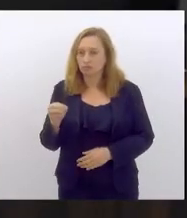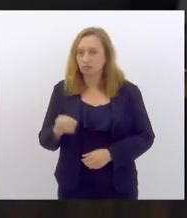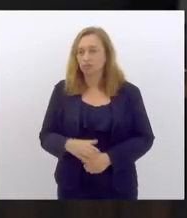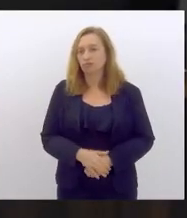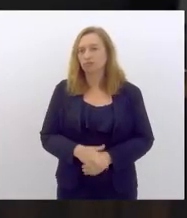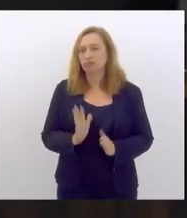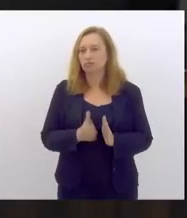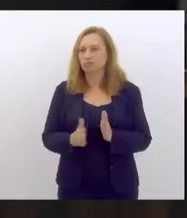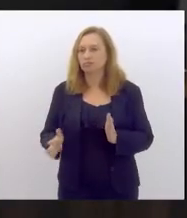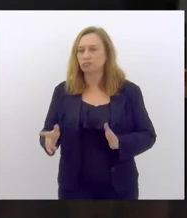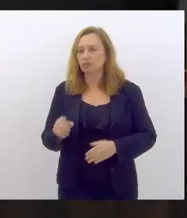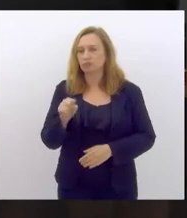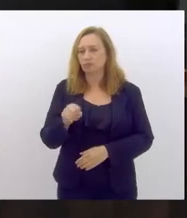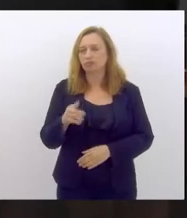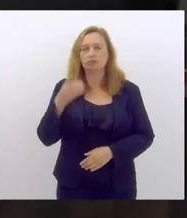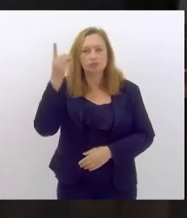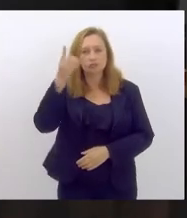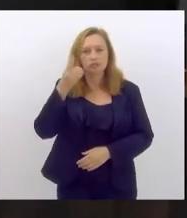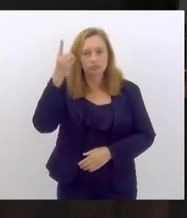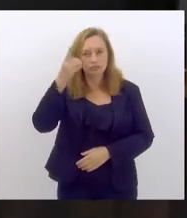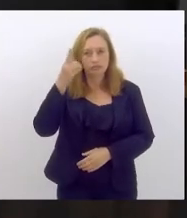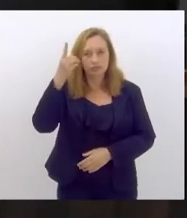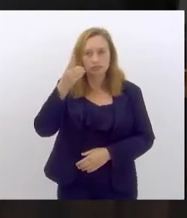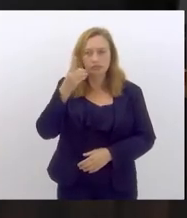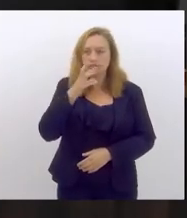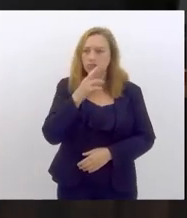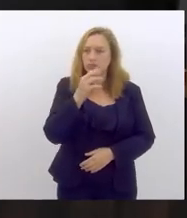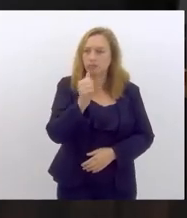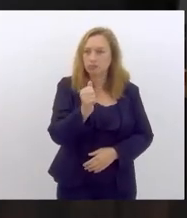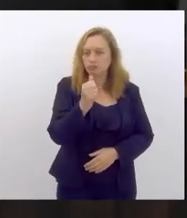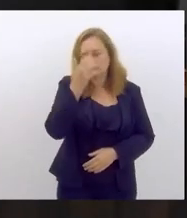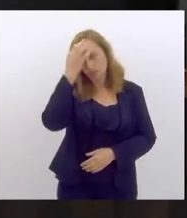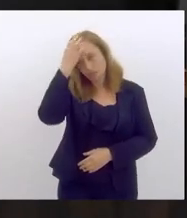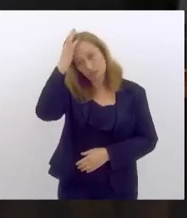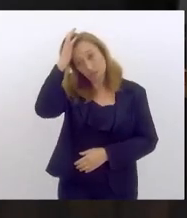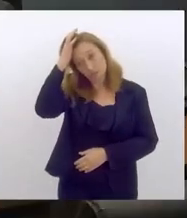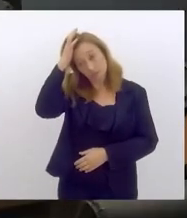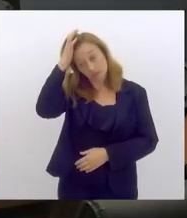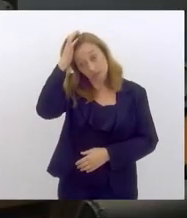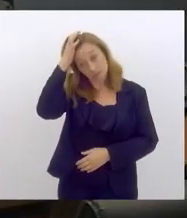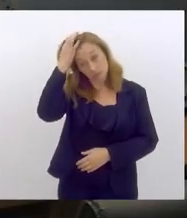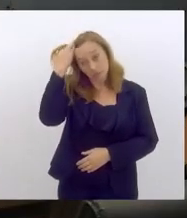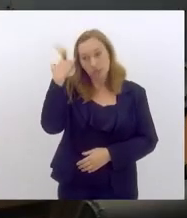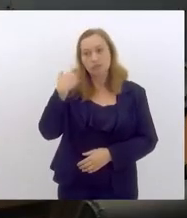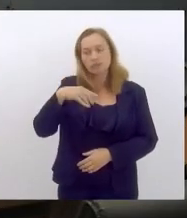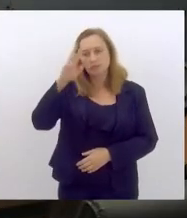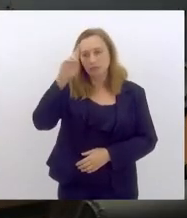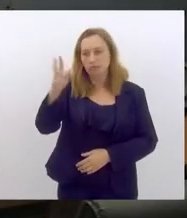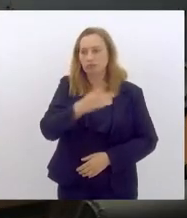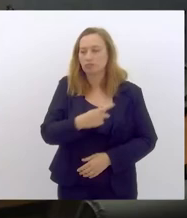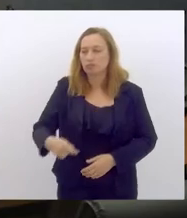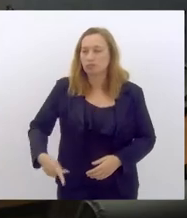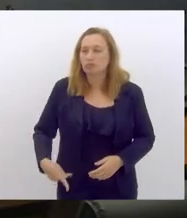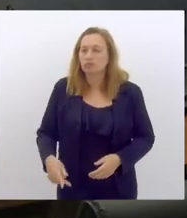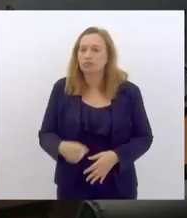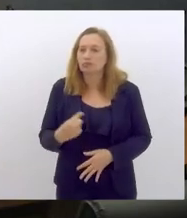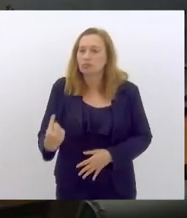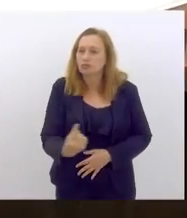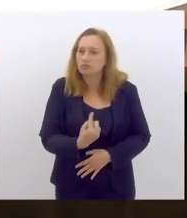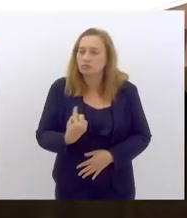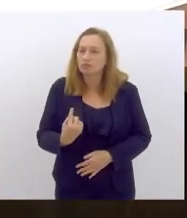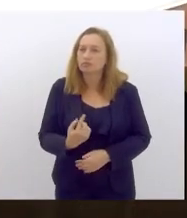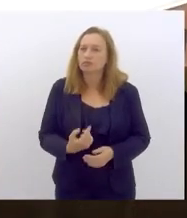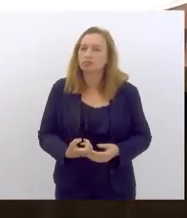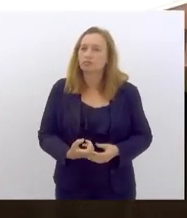pela ordem aqui do deputado Rodrigo Amorim, por favor. Senhora presidente, nós